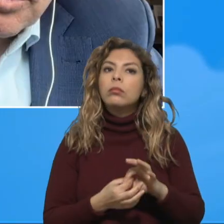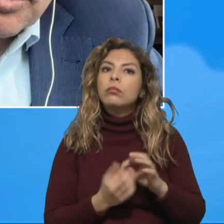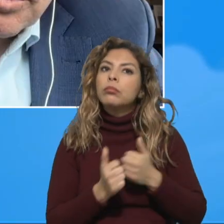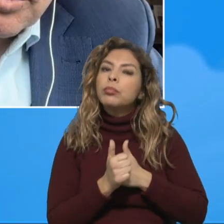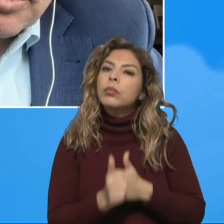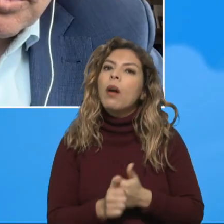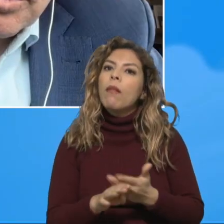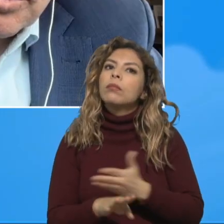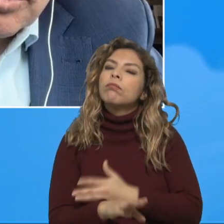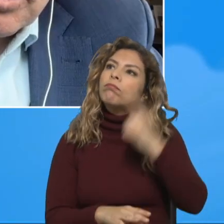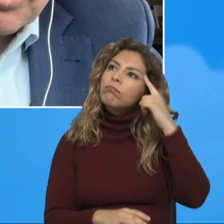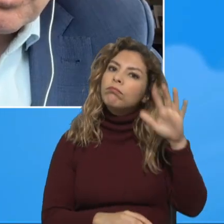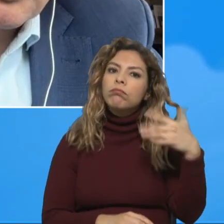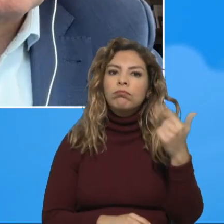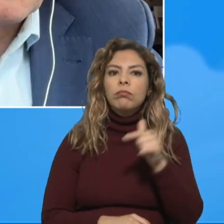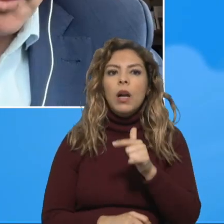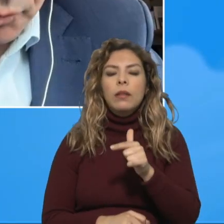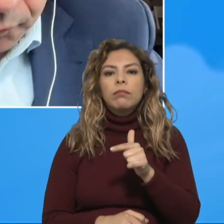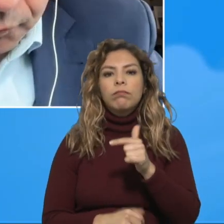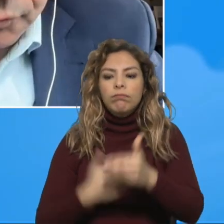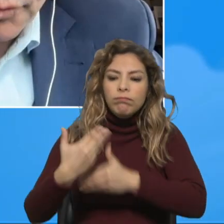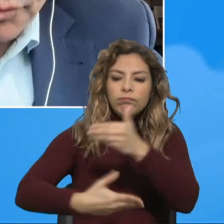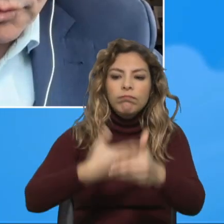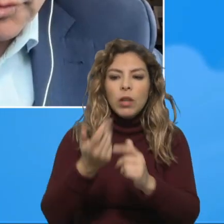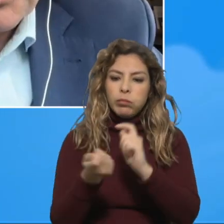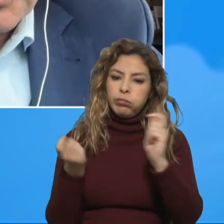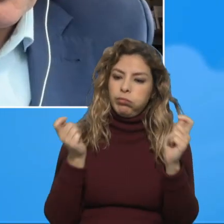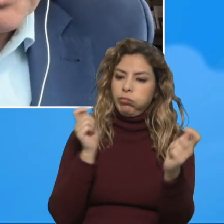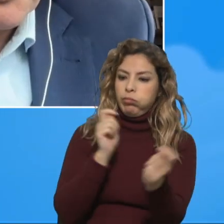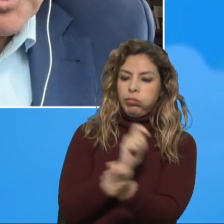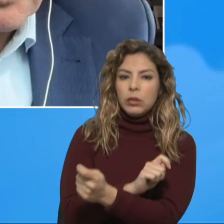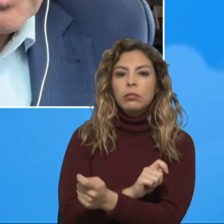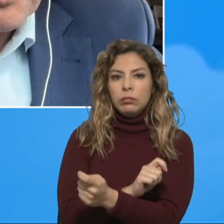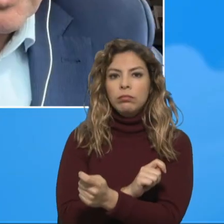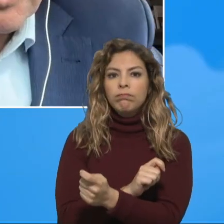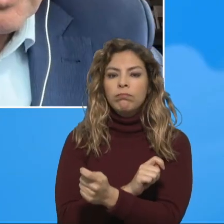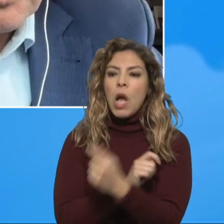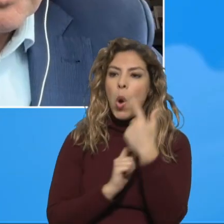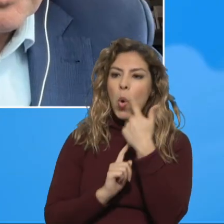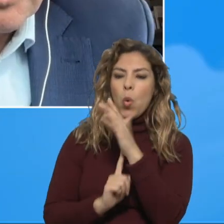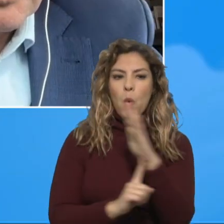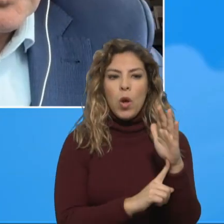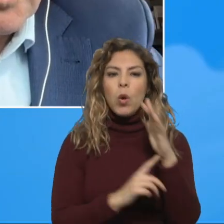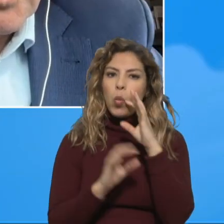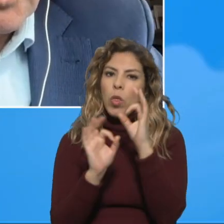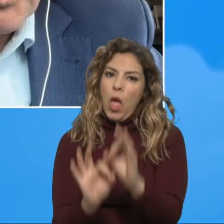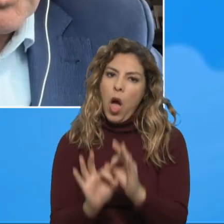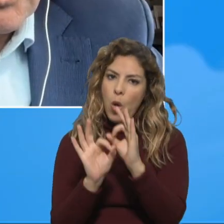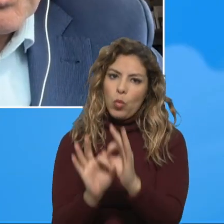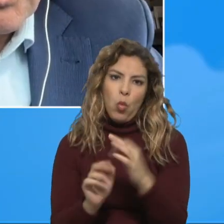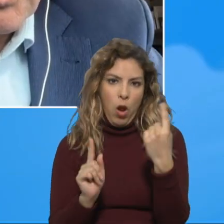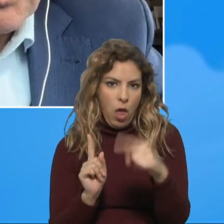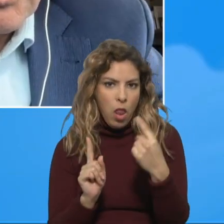no trabalhar também esta dimensão da conversão ecológica, apresentando o cuidado ambiental também como